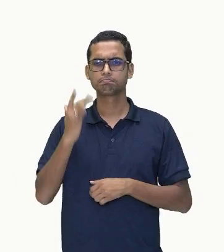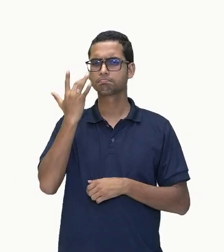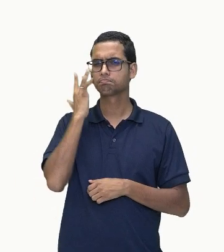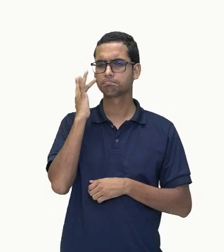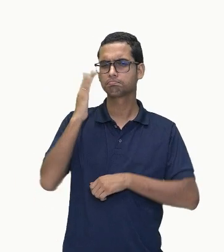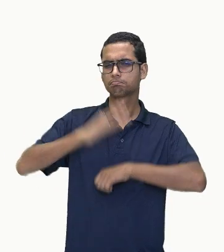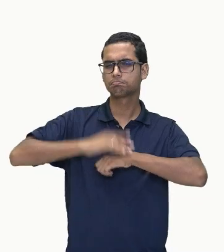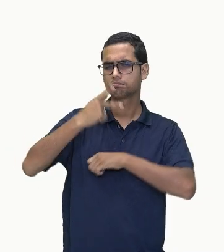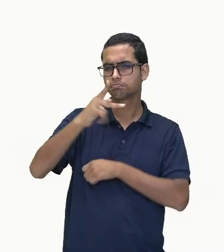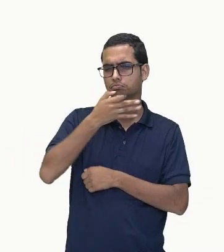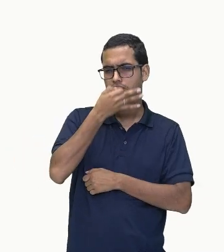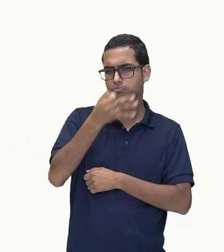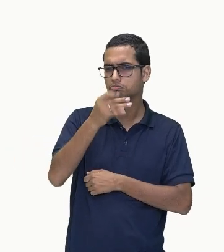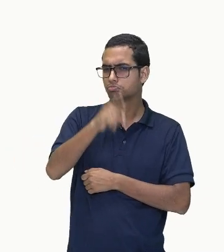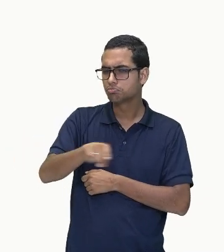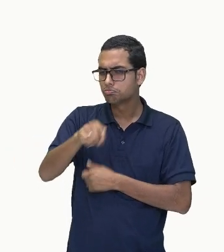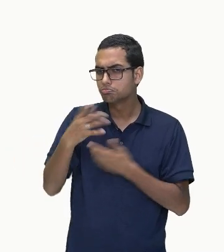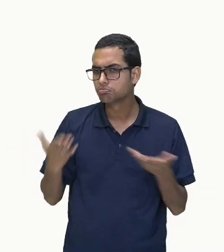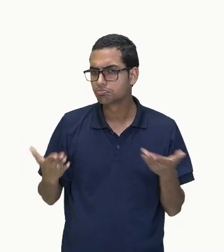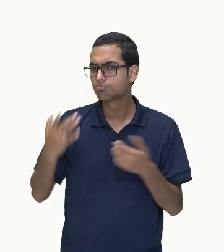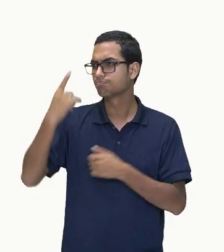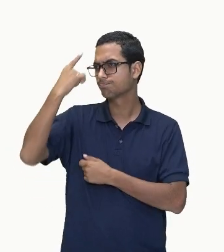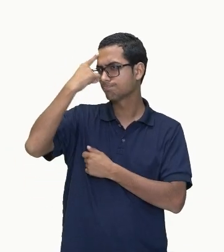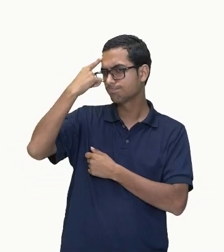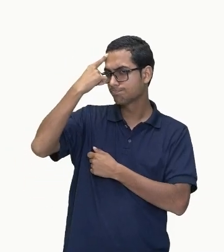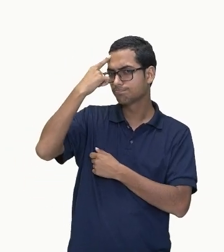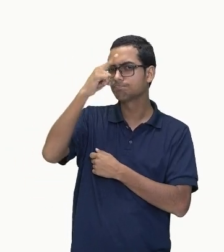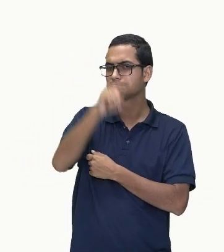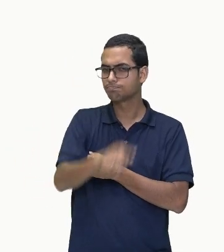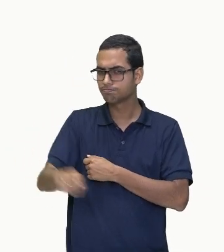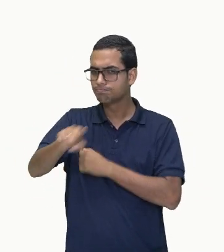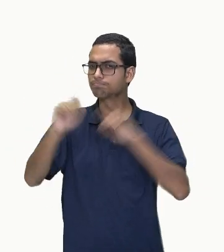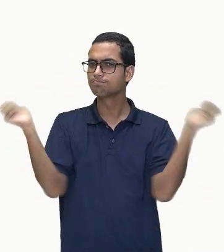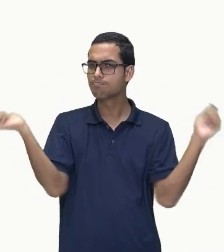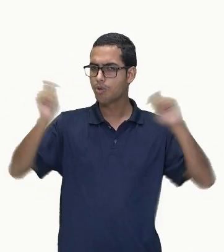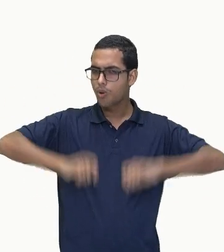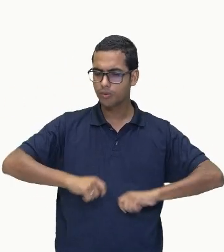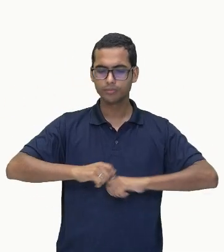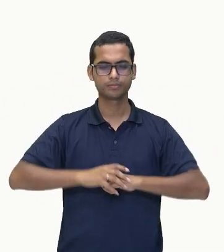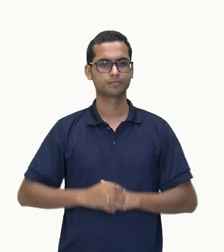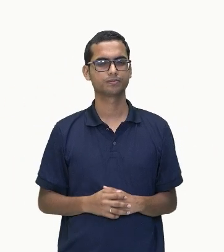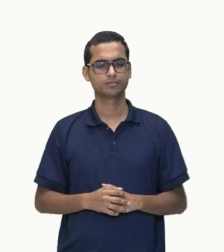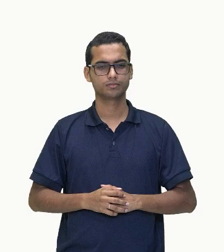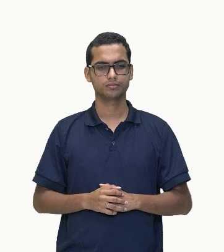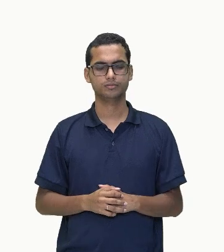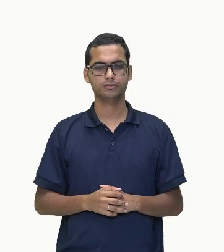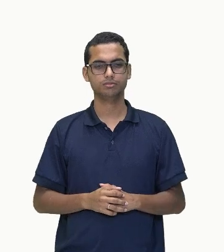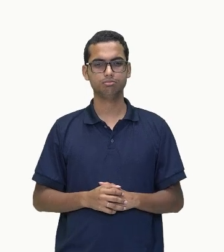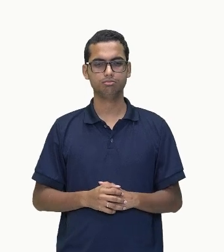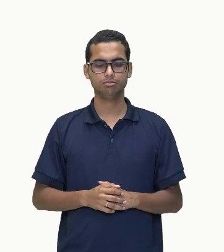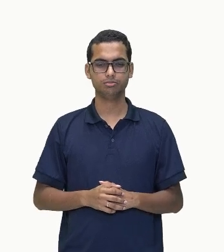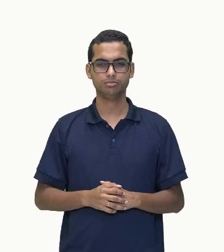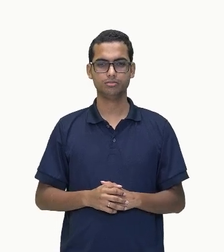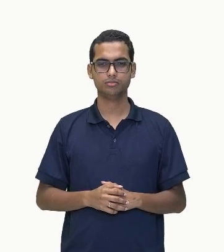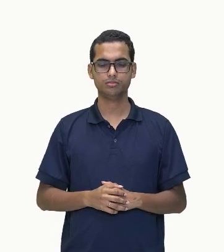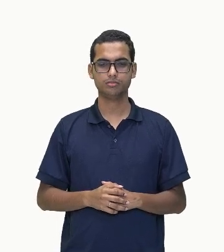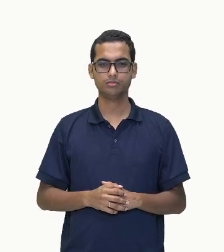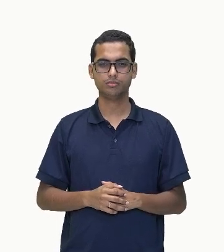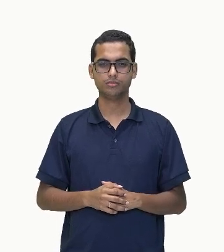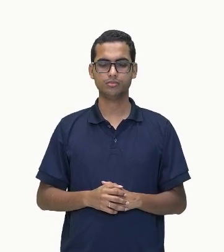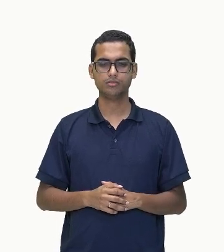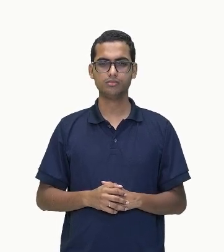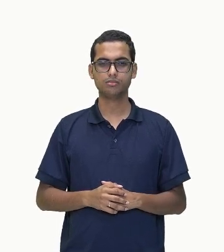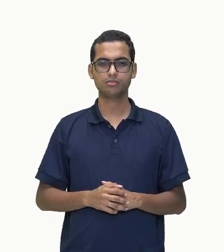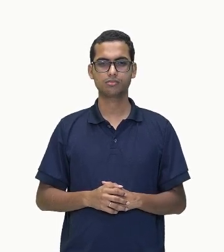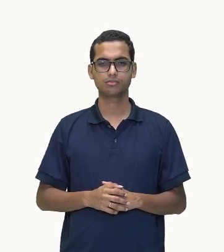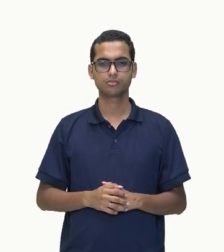Uma questão a se pensar, né? Aparentemente, assim, no primeiro momento, a gente pode